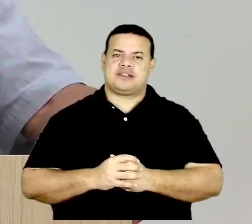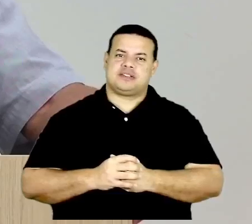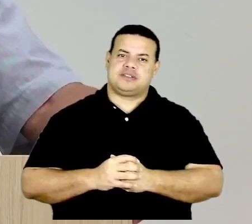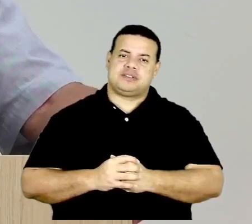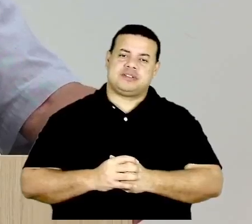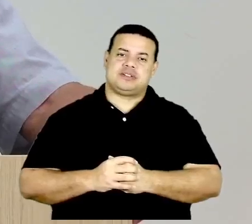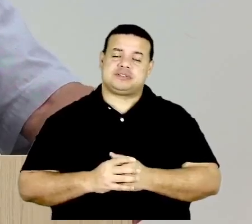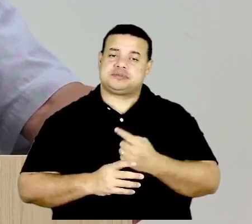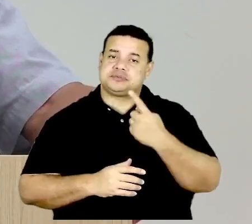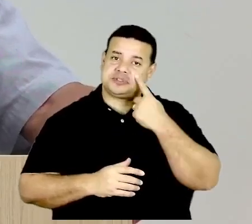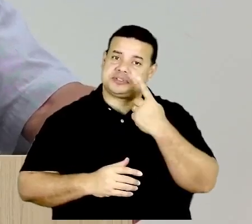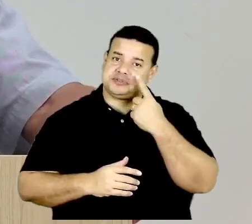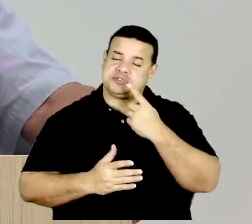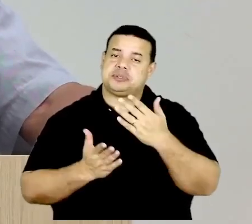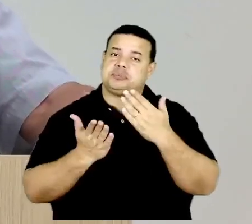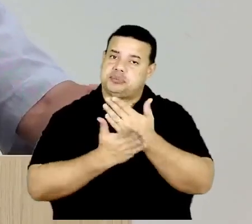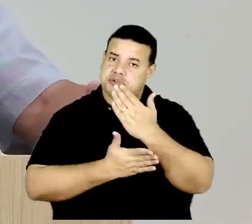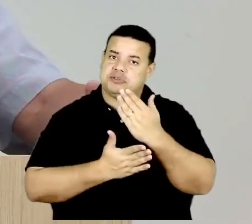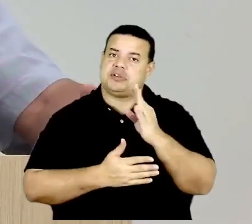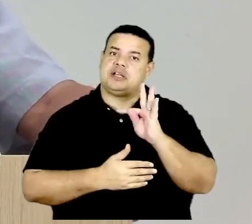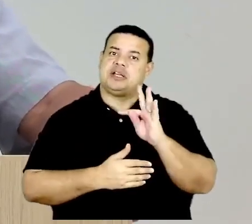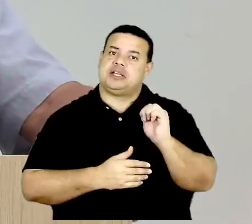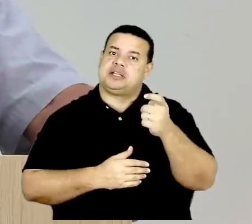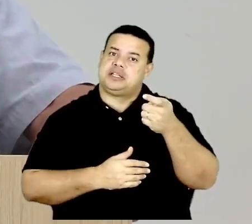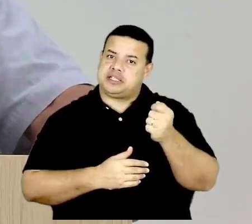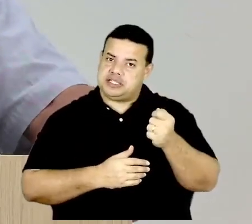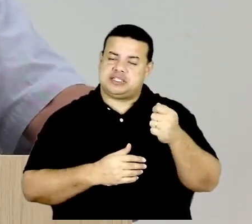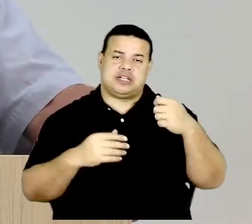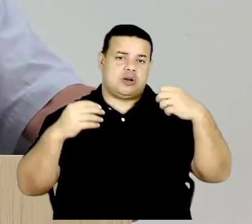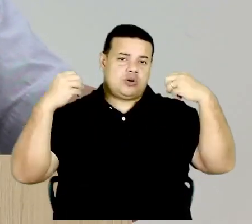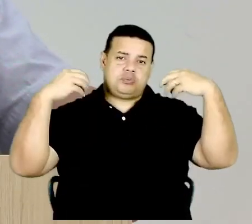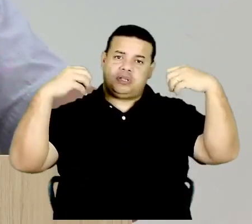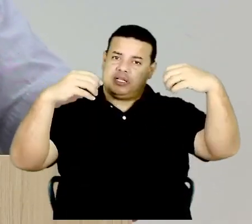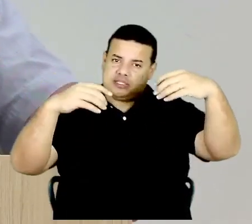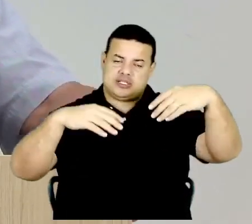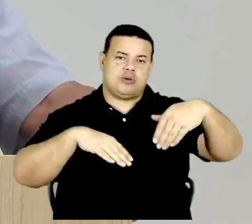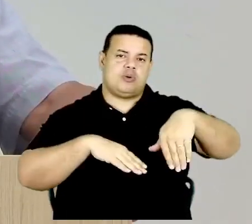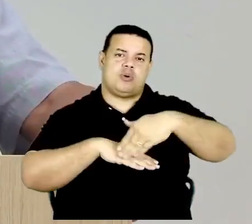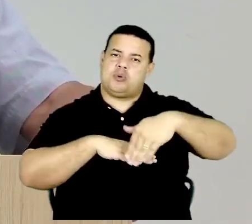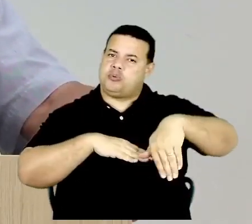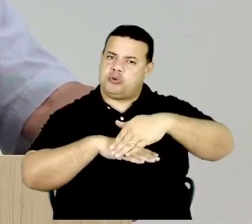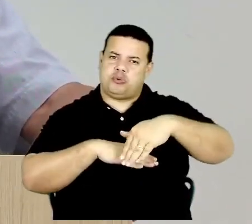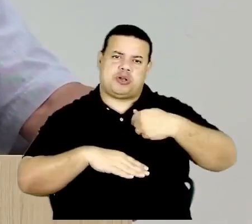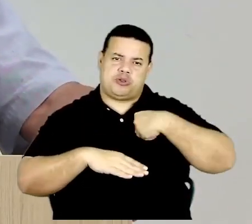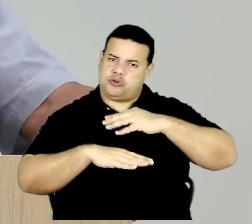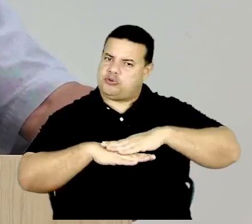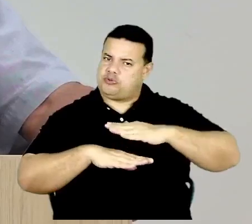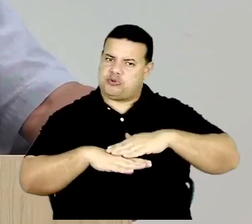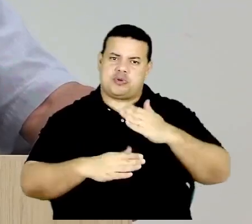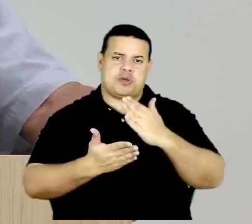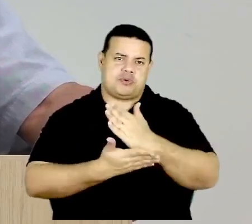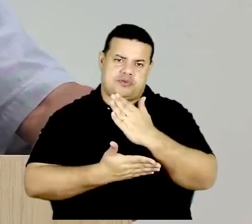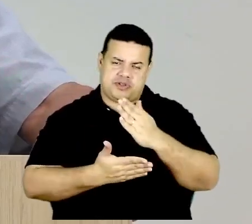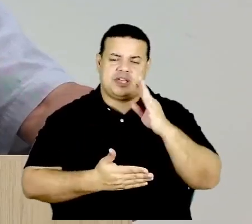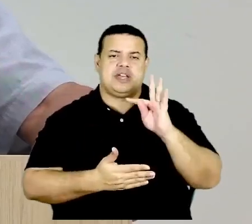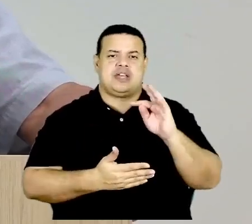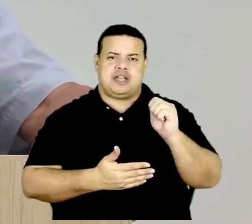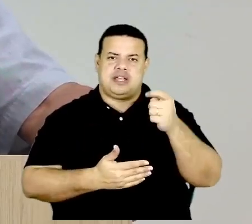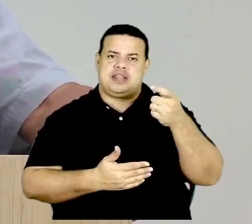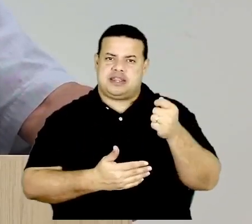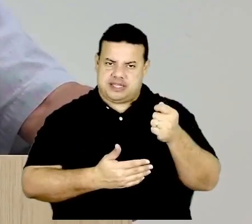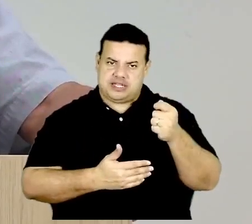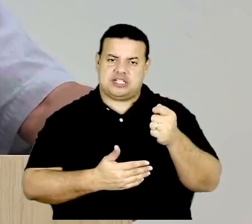taxas, eu digo assim, a iluminação pública não foi eu que aprovei, né? A taxa de coleta de lixo eu participei, nós